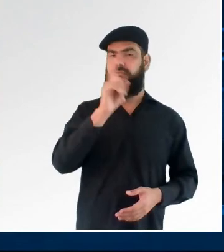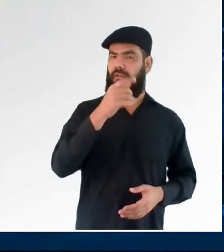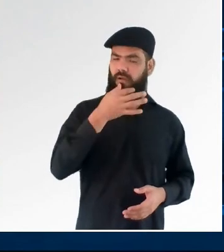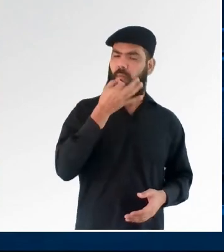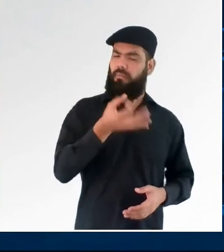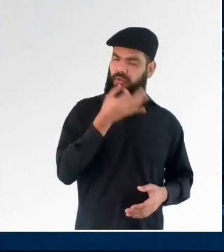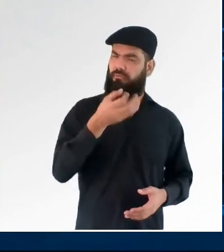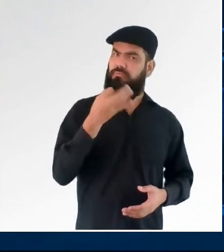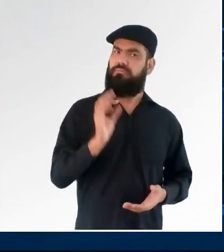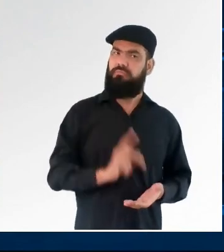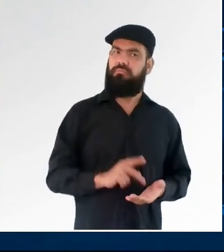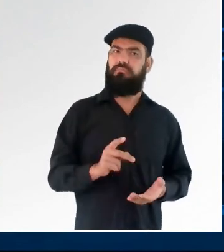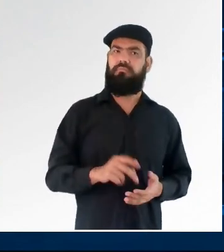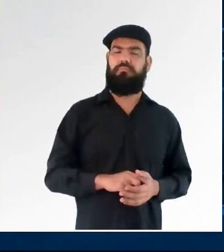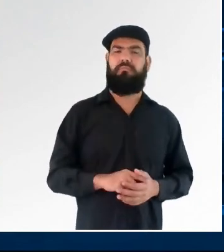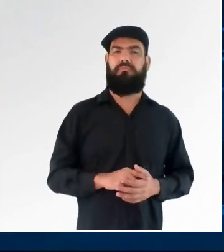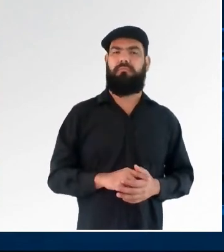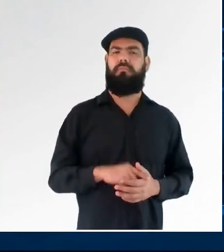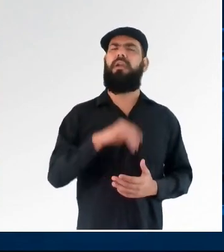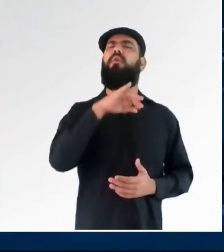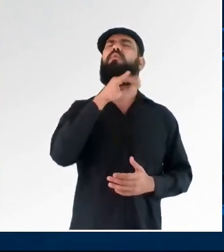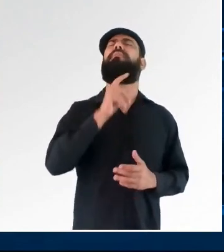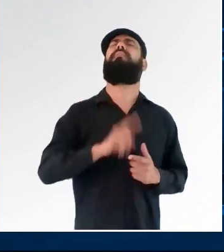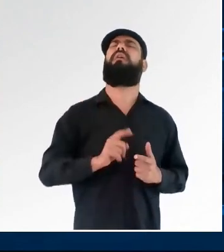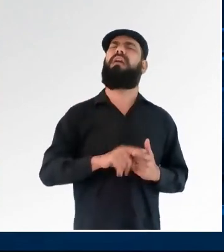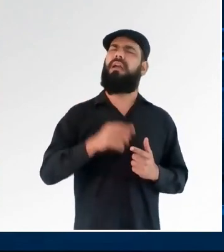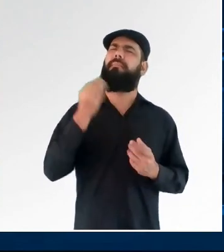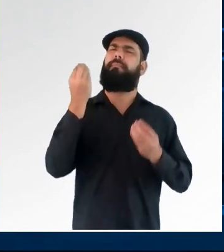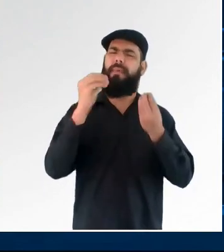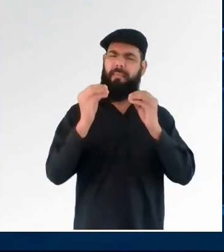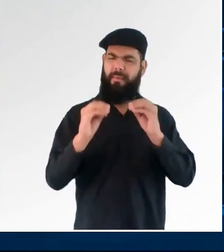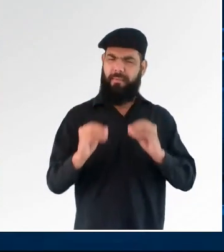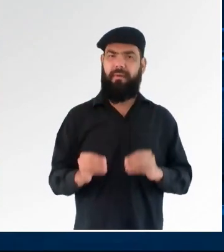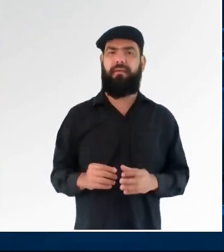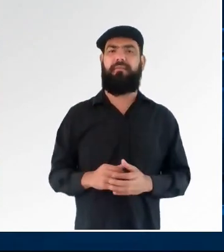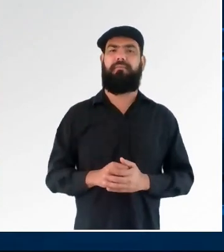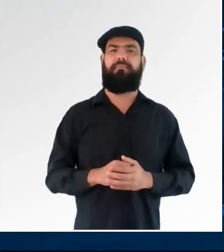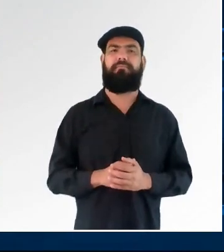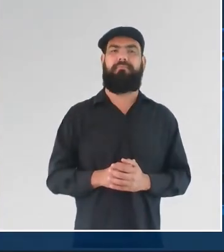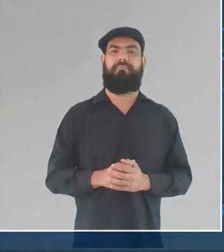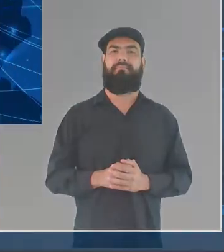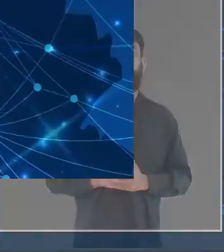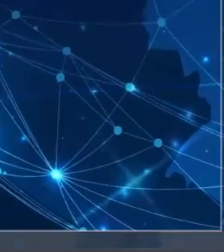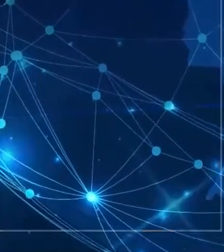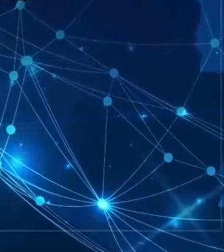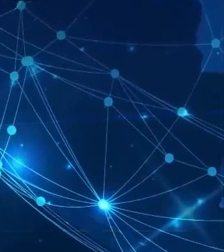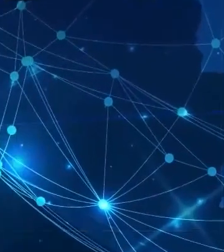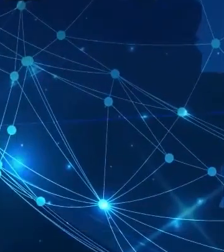disso, daquilo e daquilo outro. Ok?